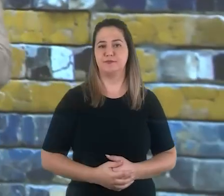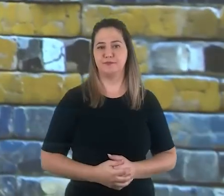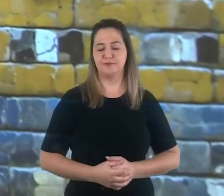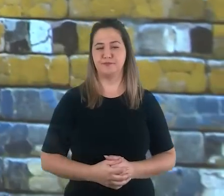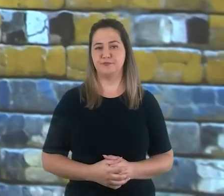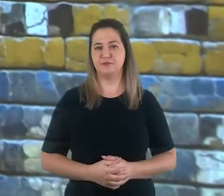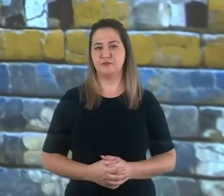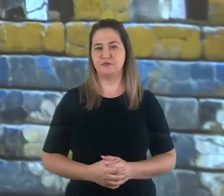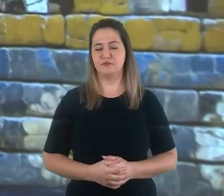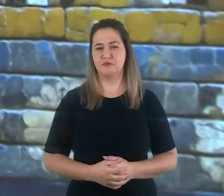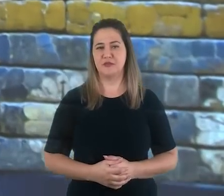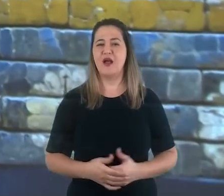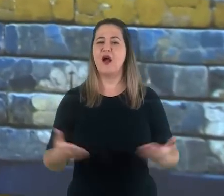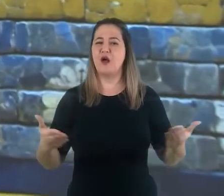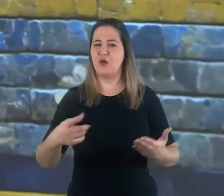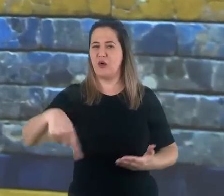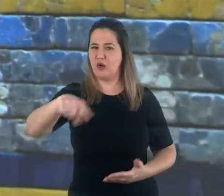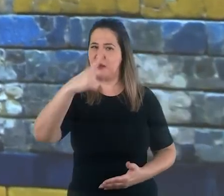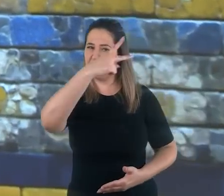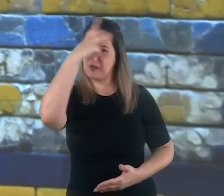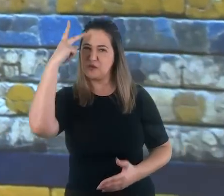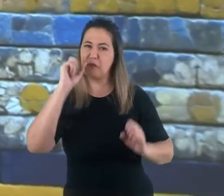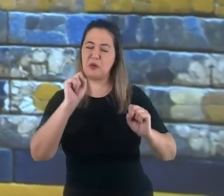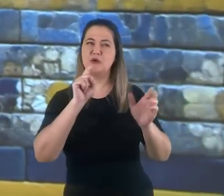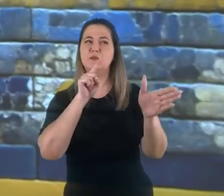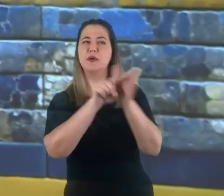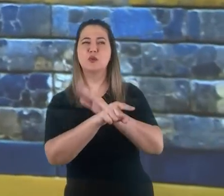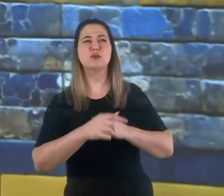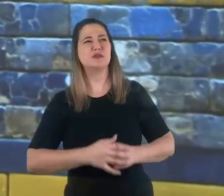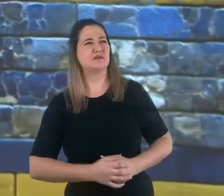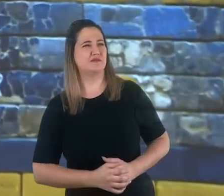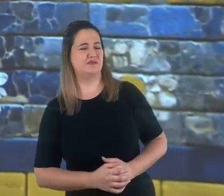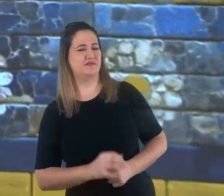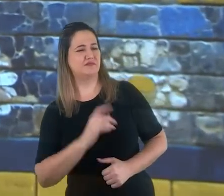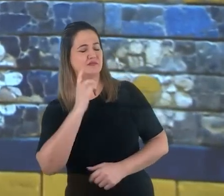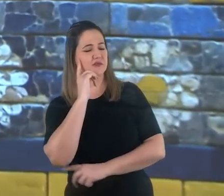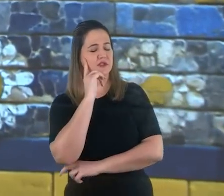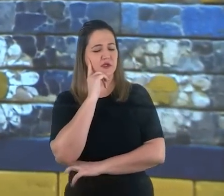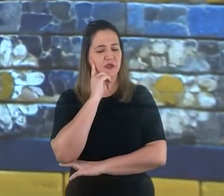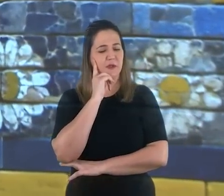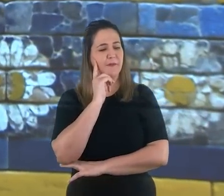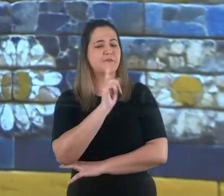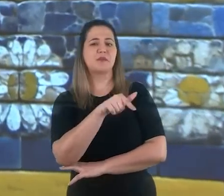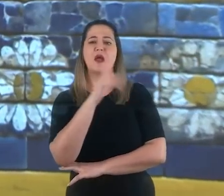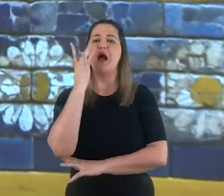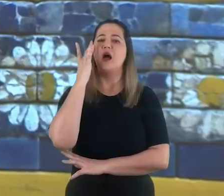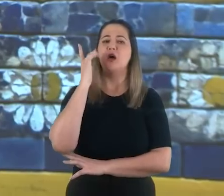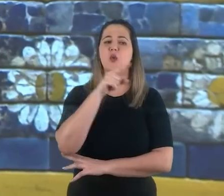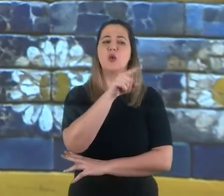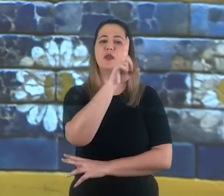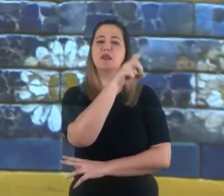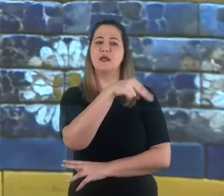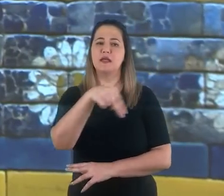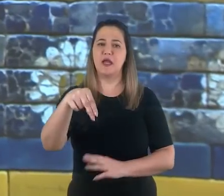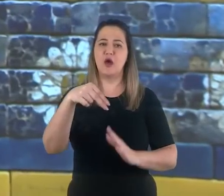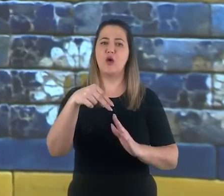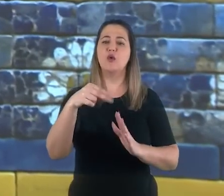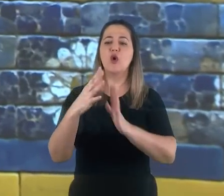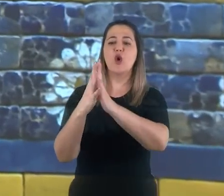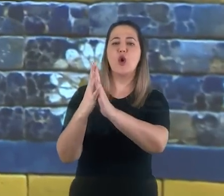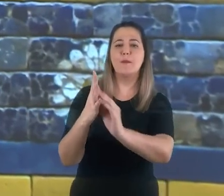eu sei que alguém pode levantar uma pergunta. Não seria o caso de ver se Daniel não estaria plagiando esses